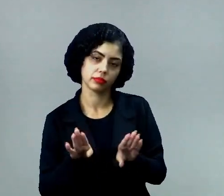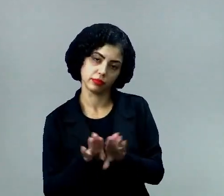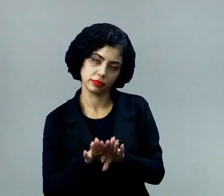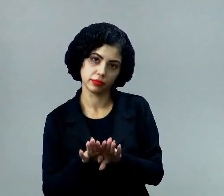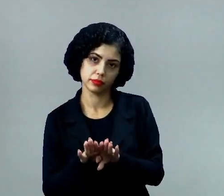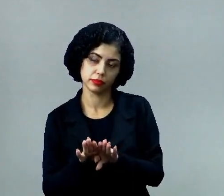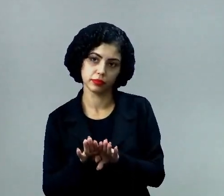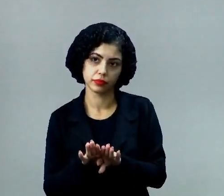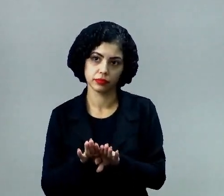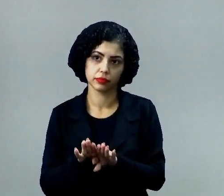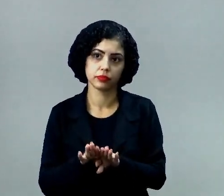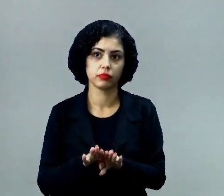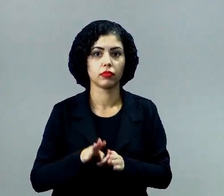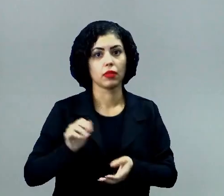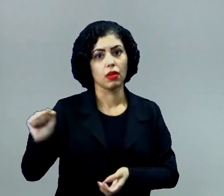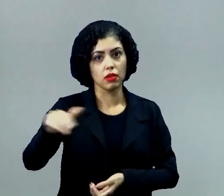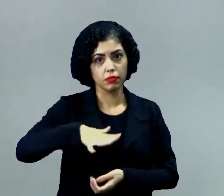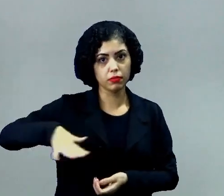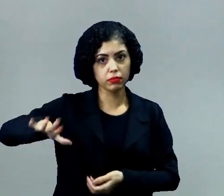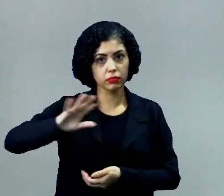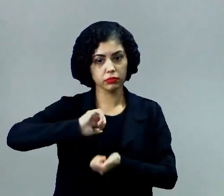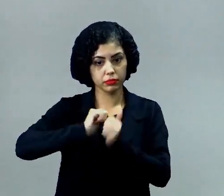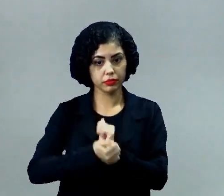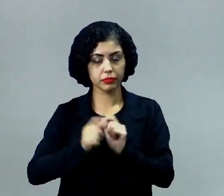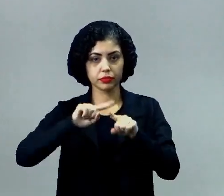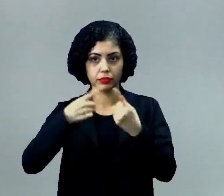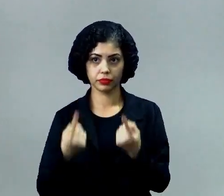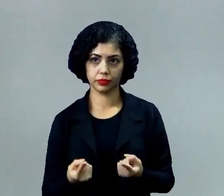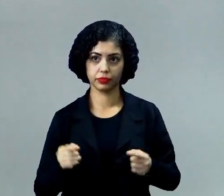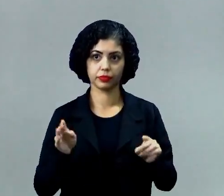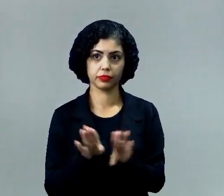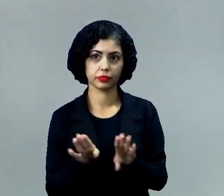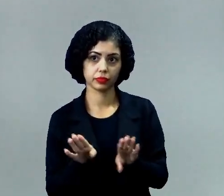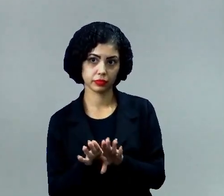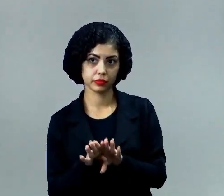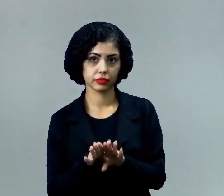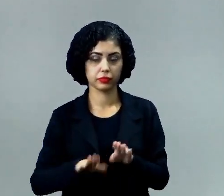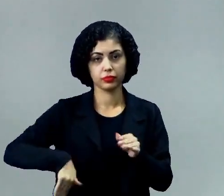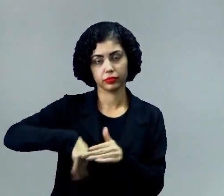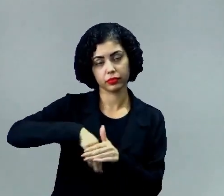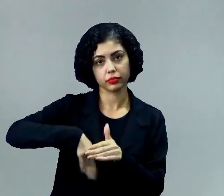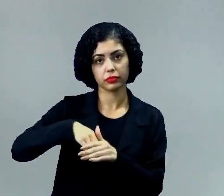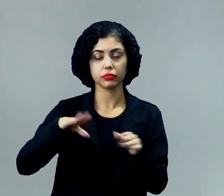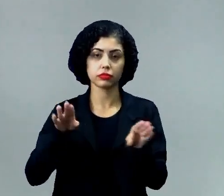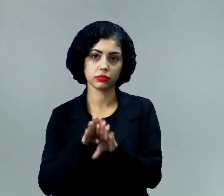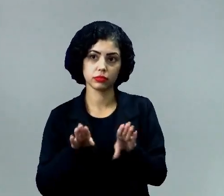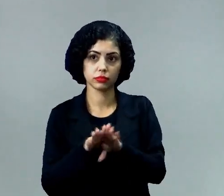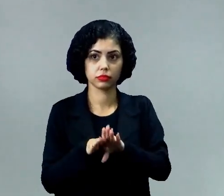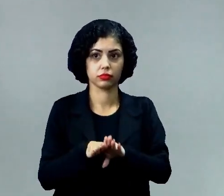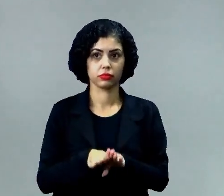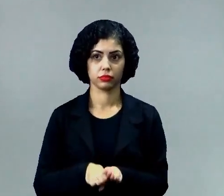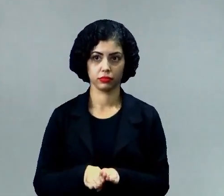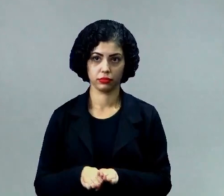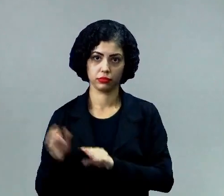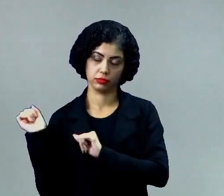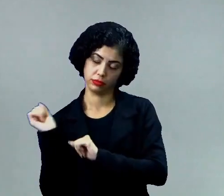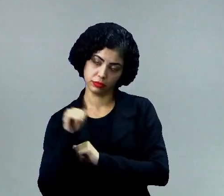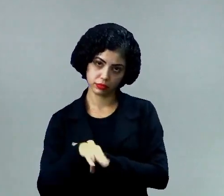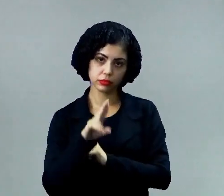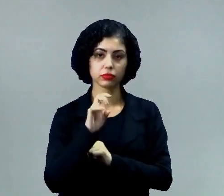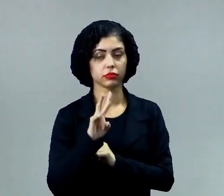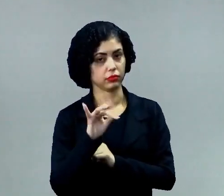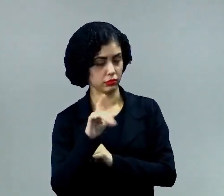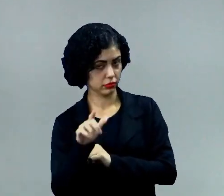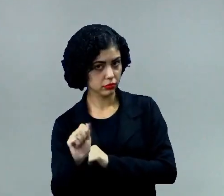é uma modalidade de esporte de campo. Porém, o futebol é um esporte de invasão. A gente